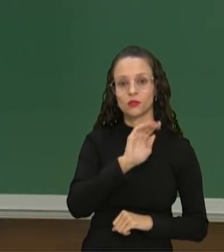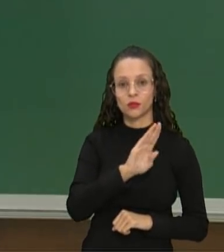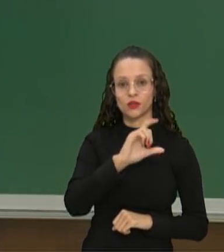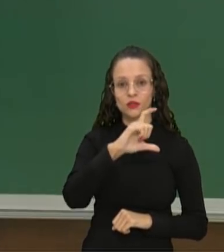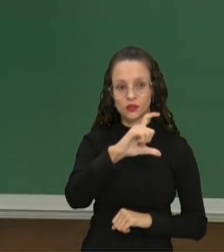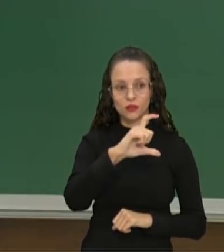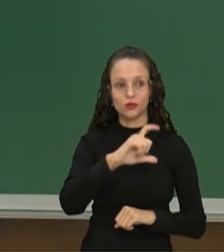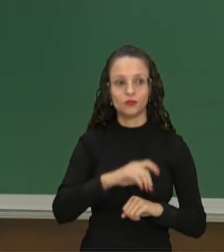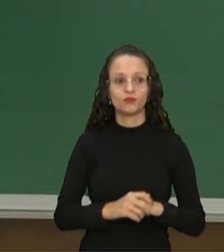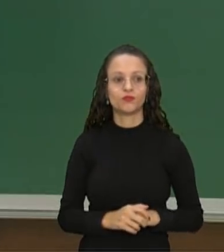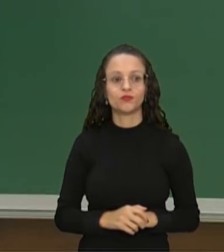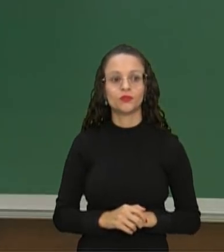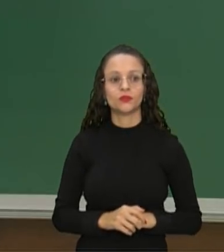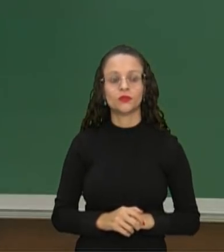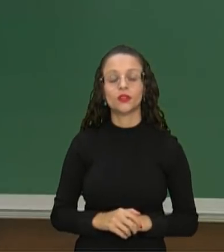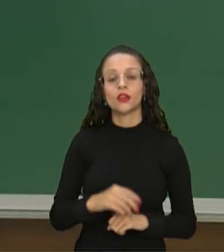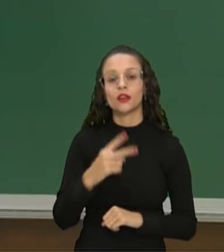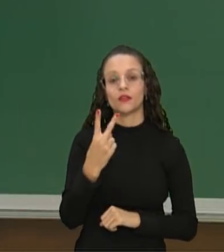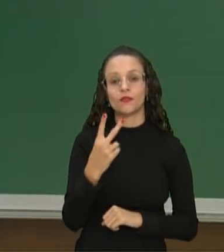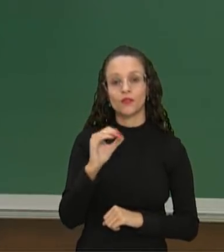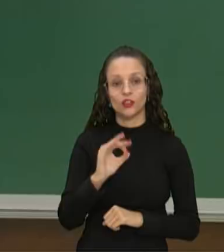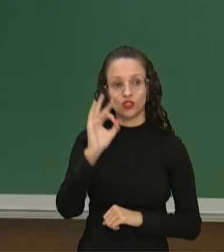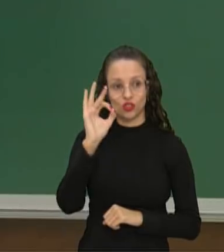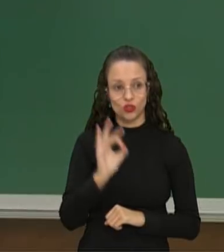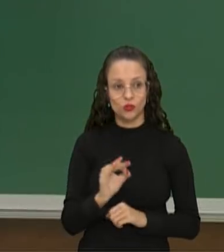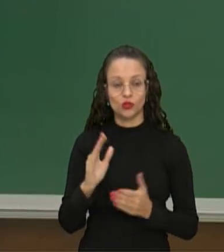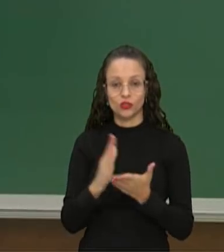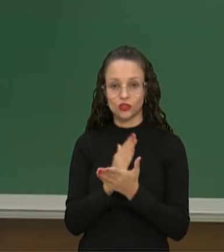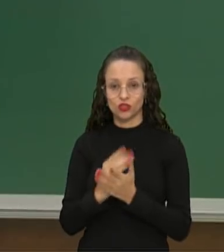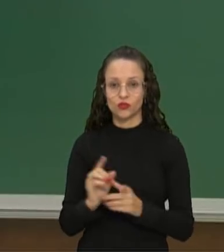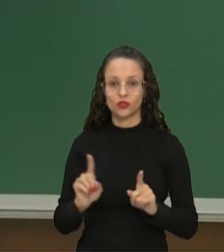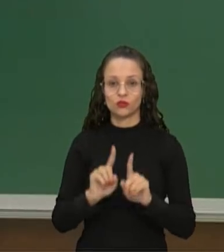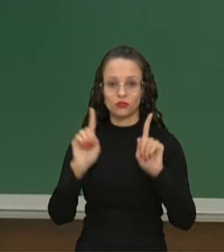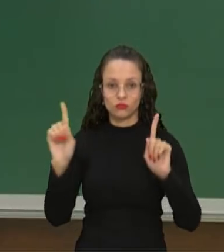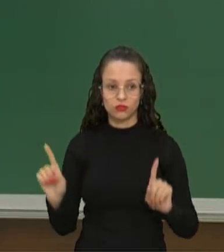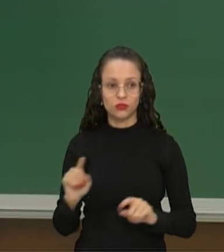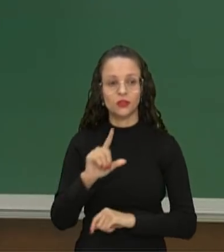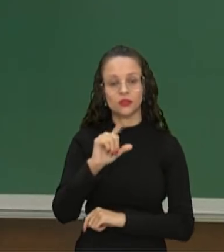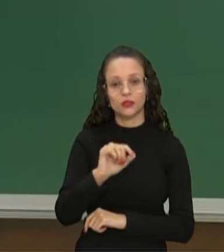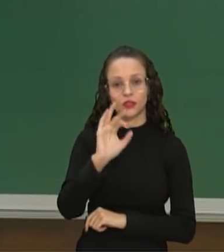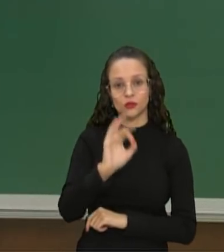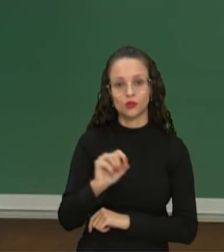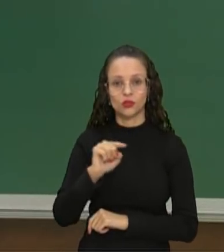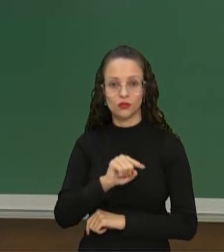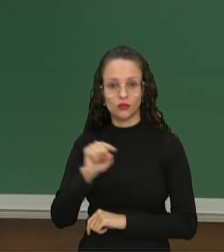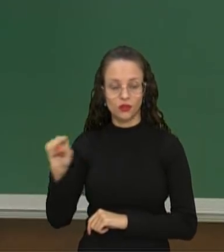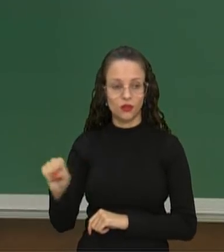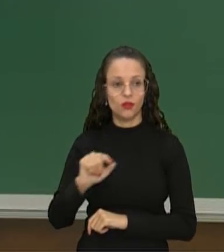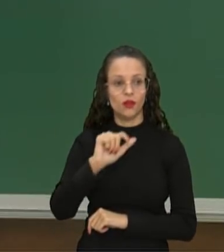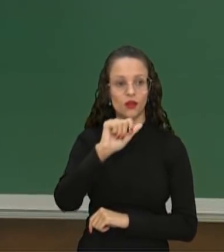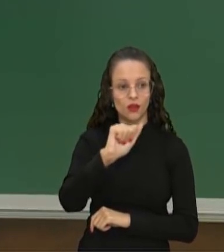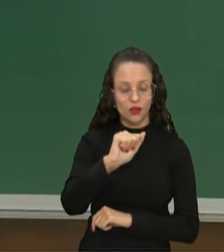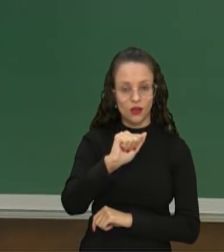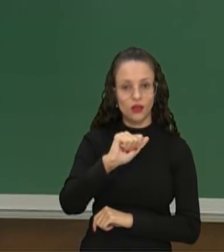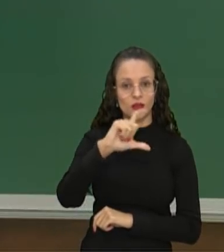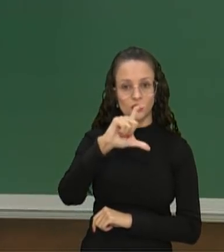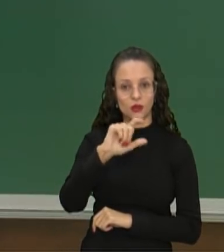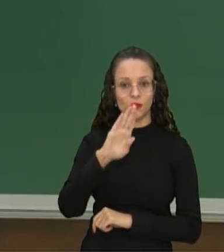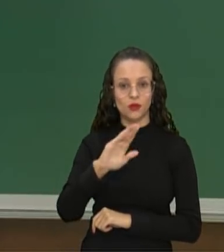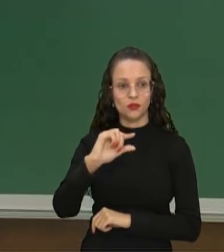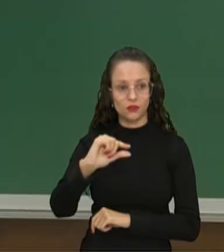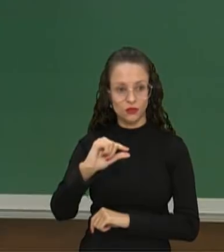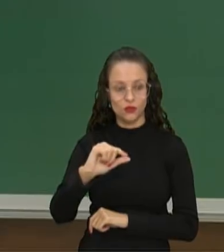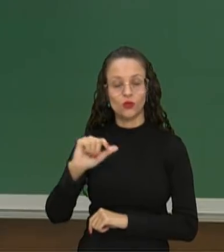Azinho, Bzinho, e 20% que foi dividido em 2, então 10% de cada recombinante. Azão, Bzinho,